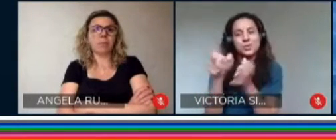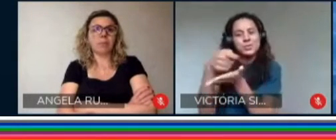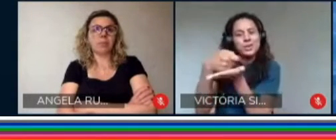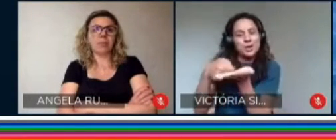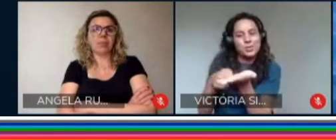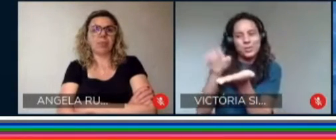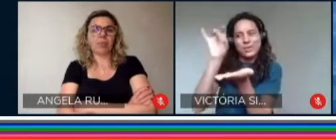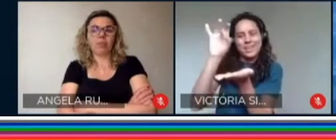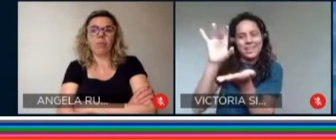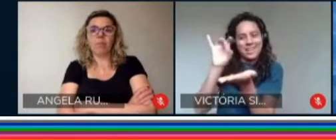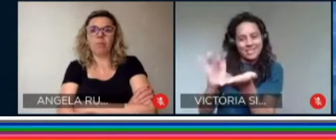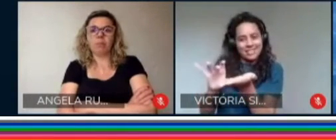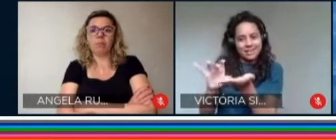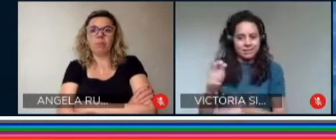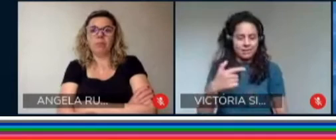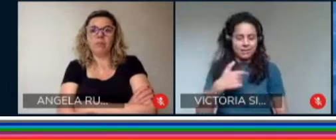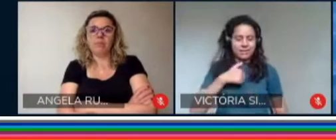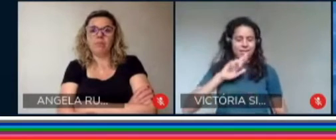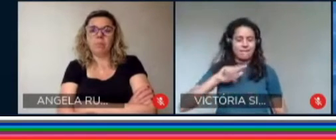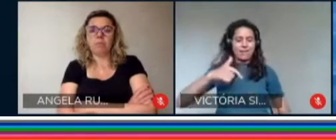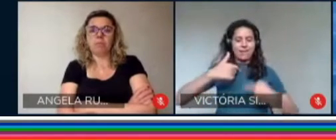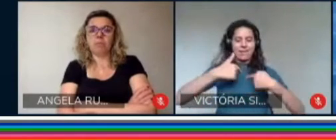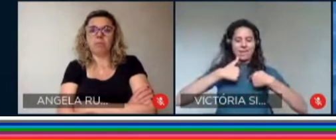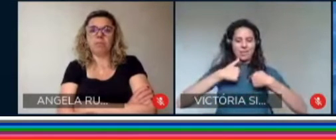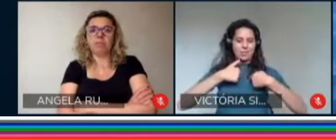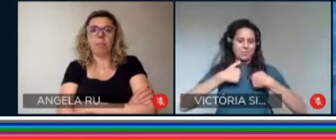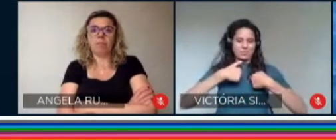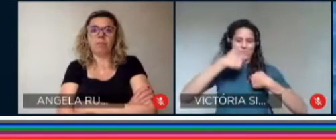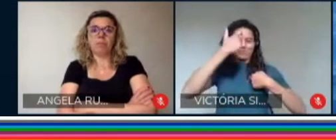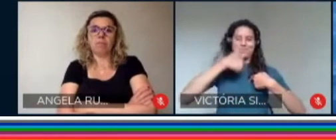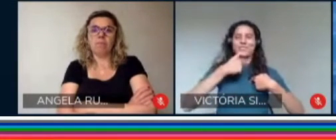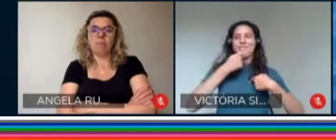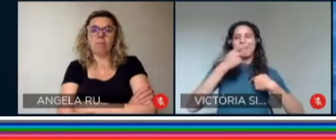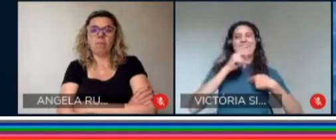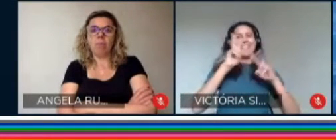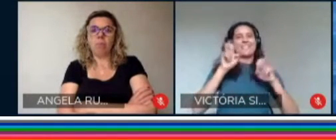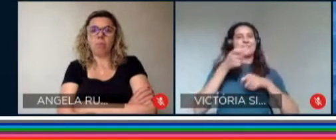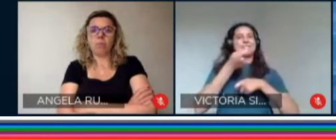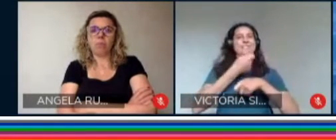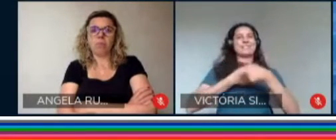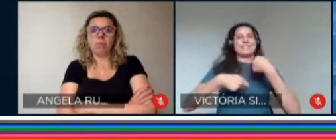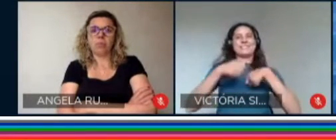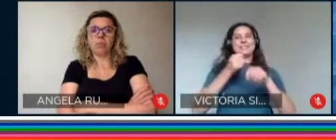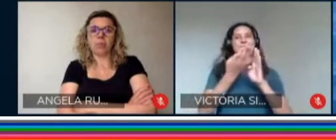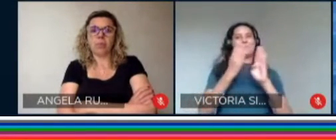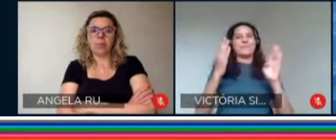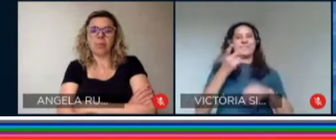Então, não sou eu, a Zuleika, que não trabalho com administração de bibliotecas,